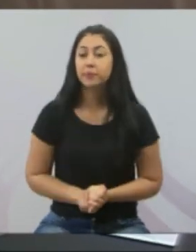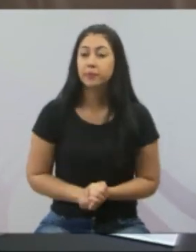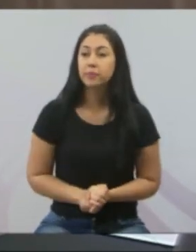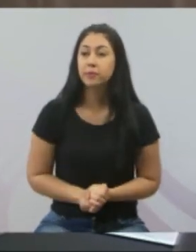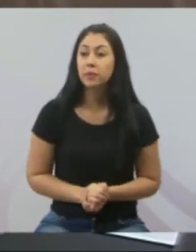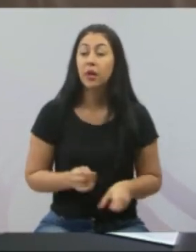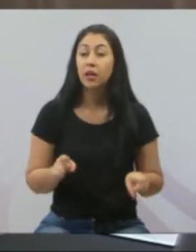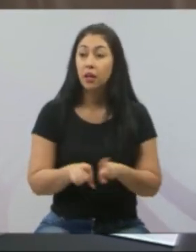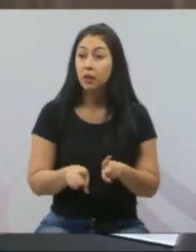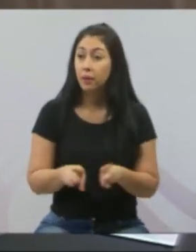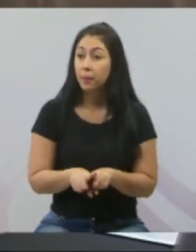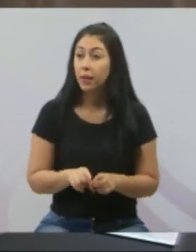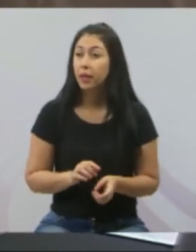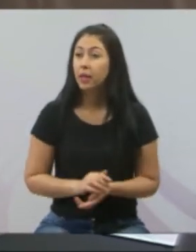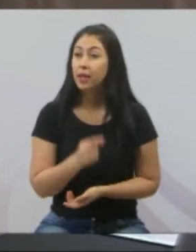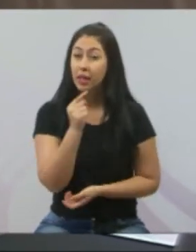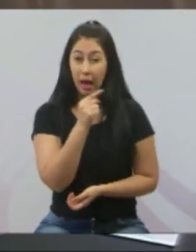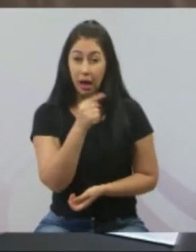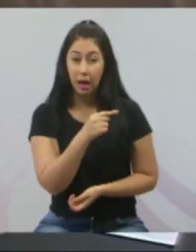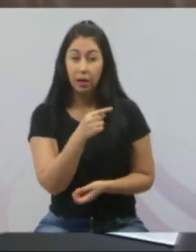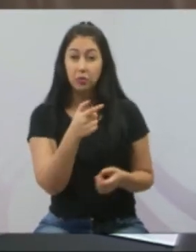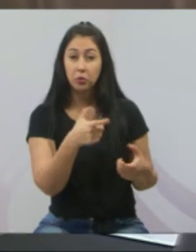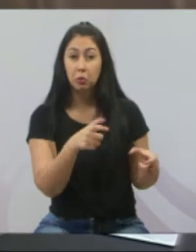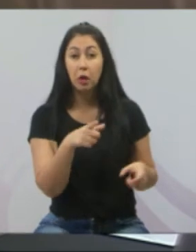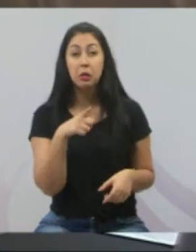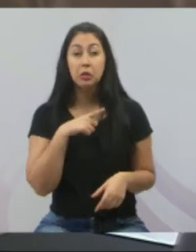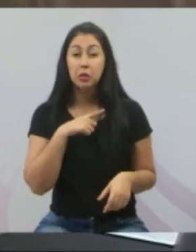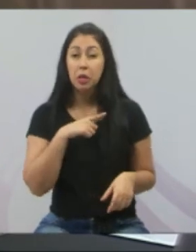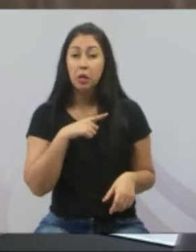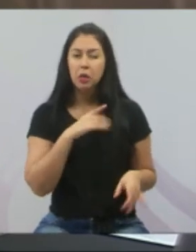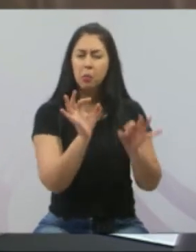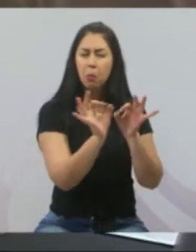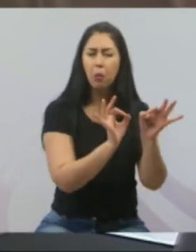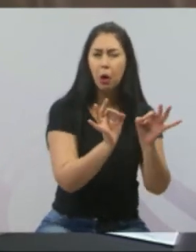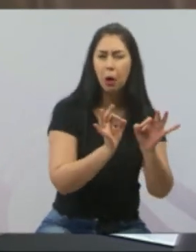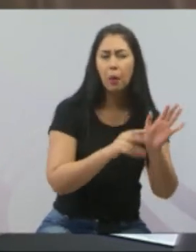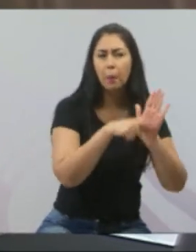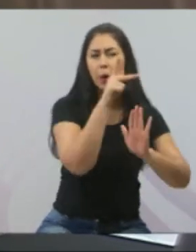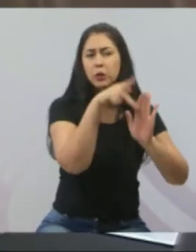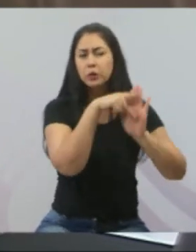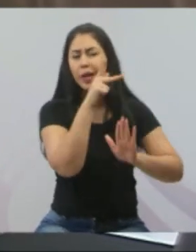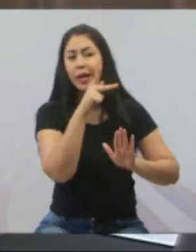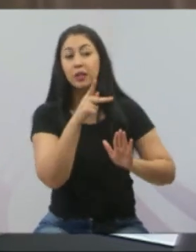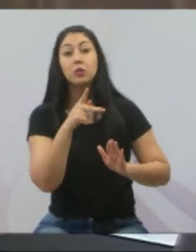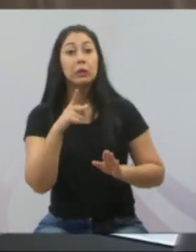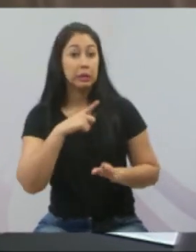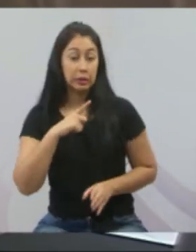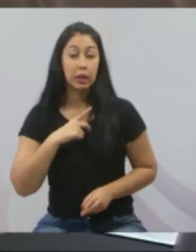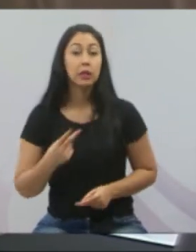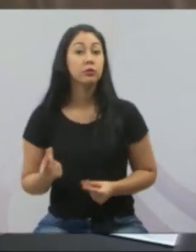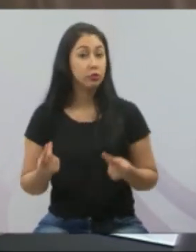antecipando agradecimento pela atenção dispensada, subscrevemos. Vereadora Lucimar Ponciano, senhor presidente, foi solicitado